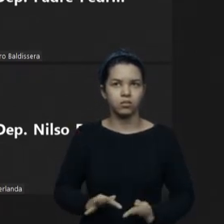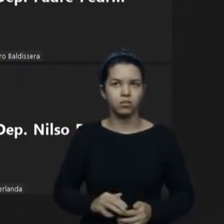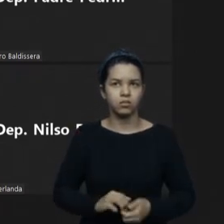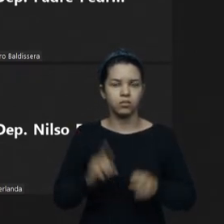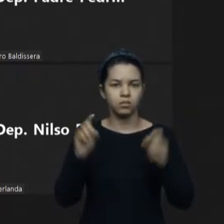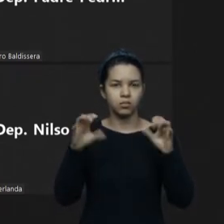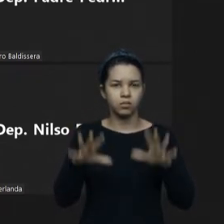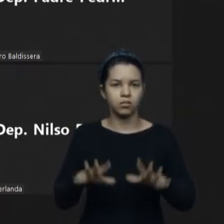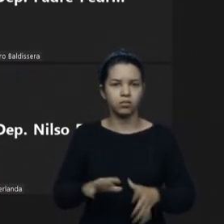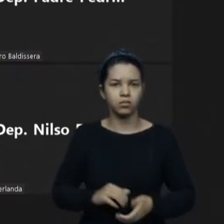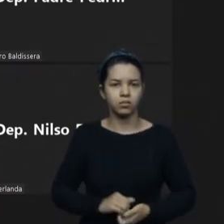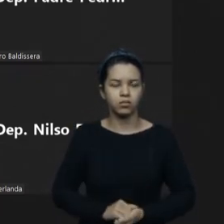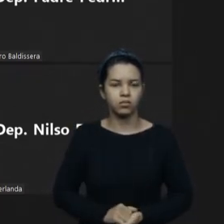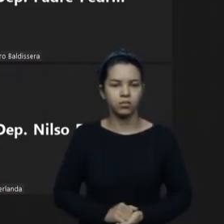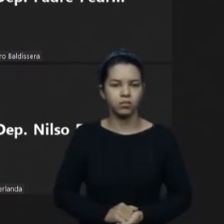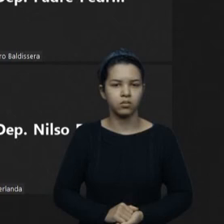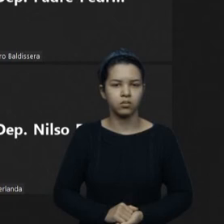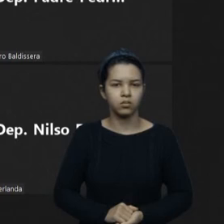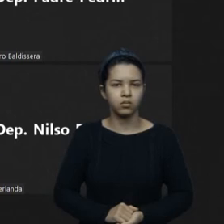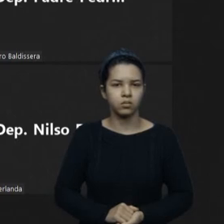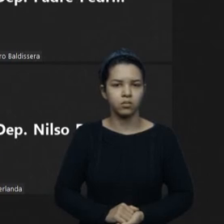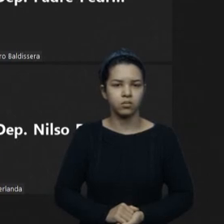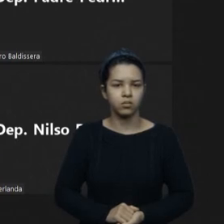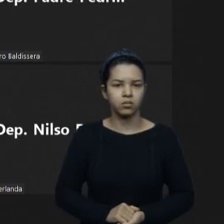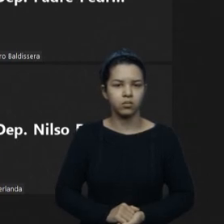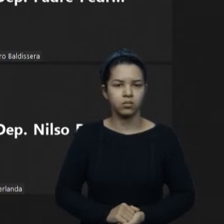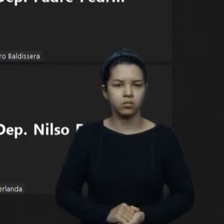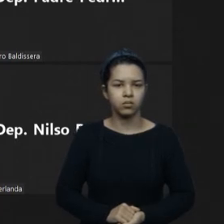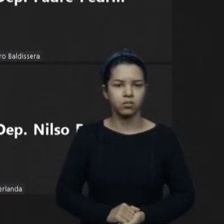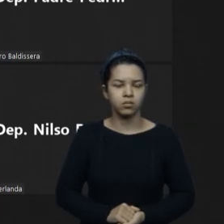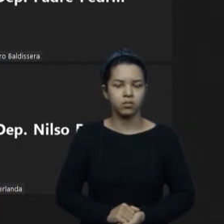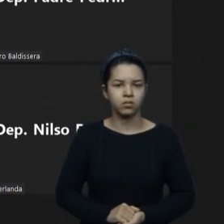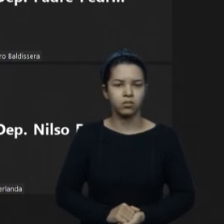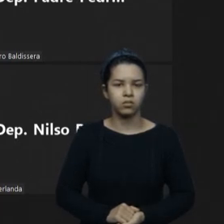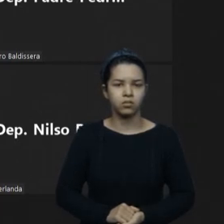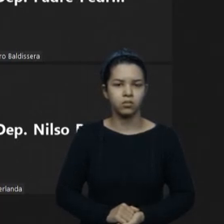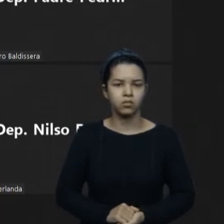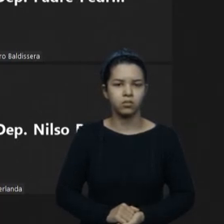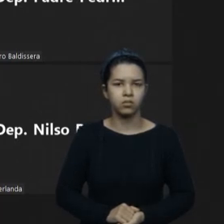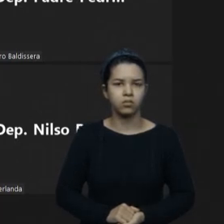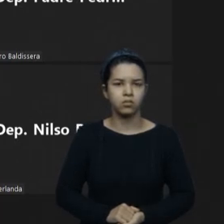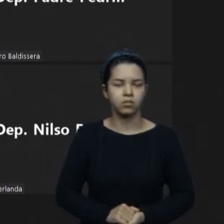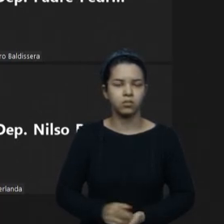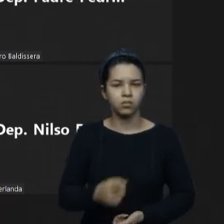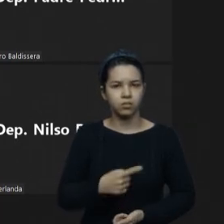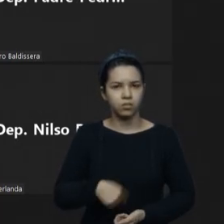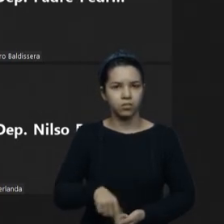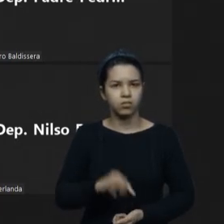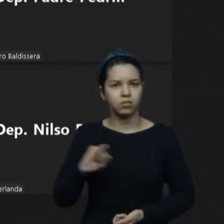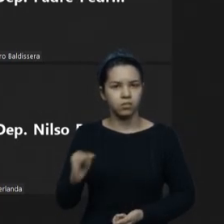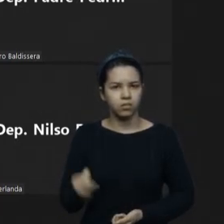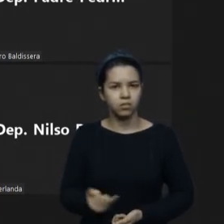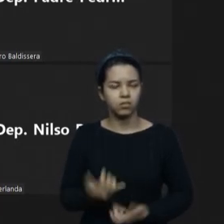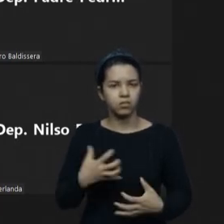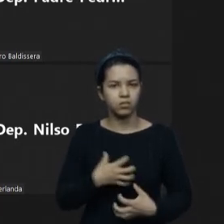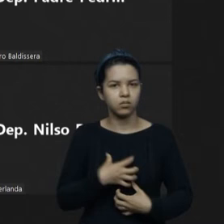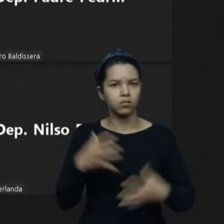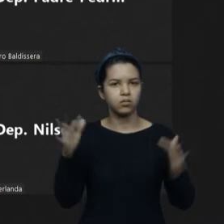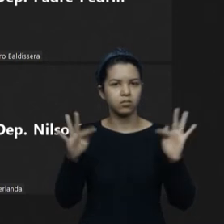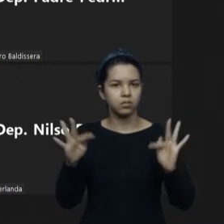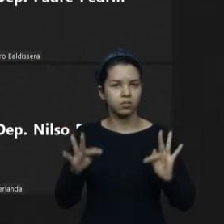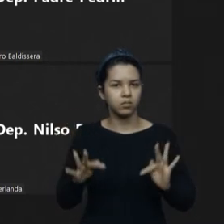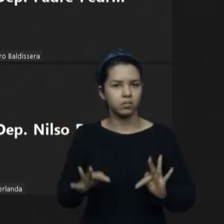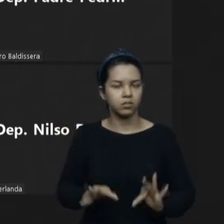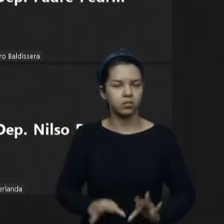abençoe. Obrigado, deputado. Aproveitando, eu imagino que a alegria seja muito grande. Posso